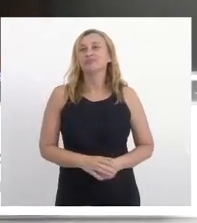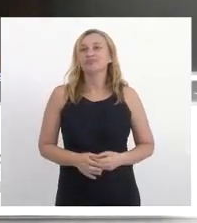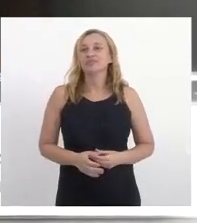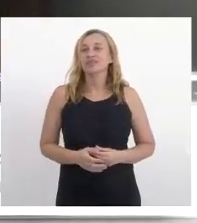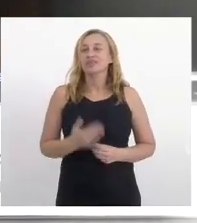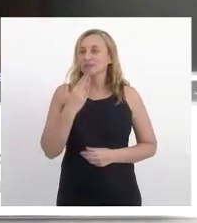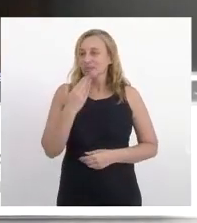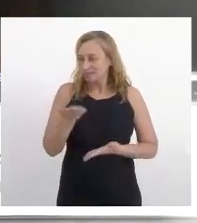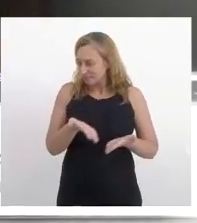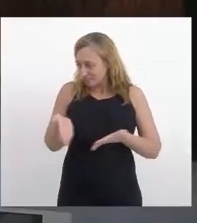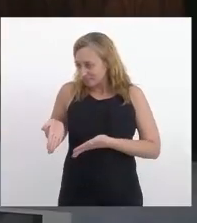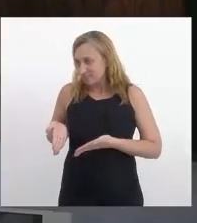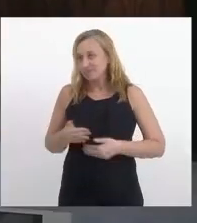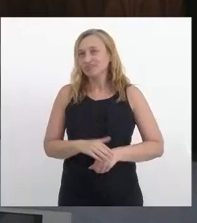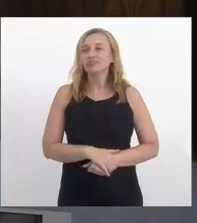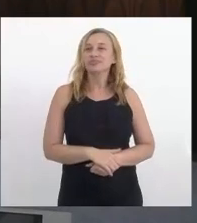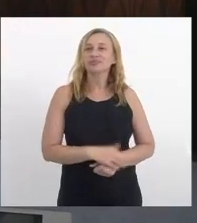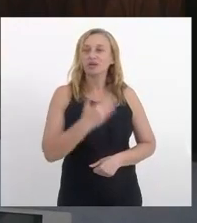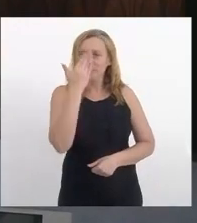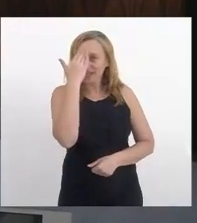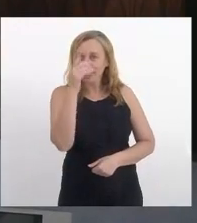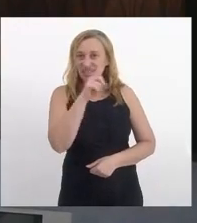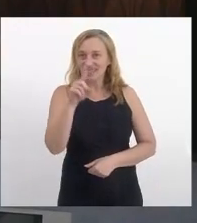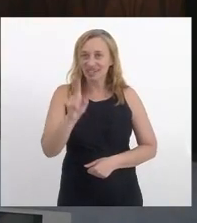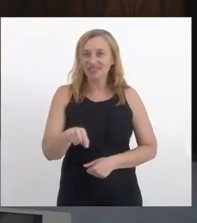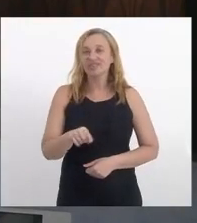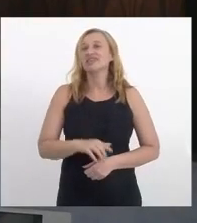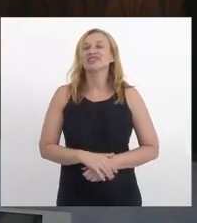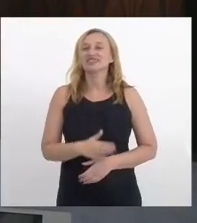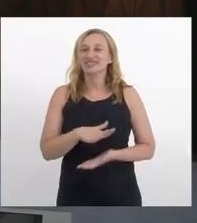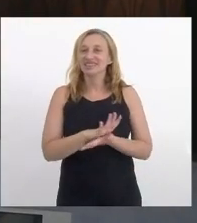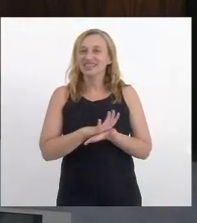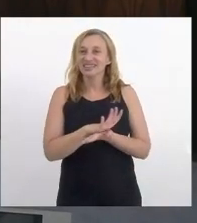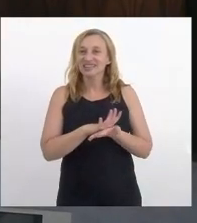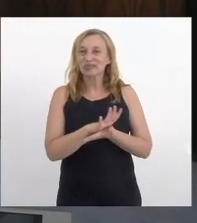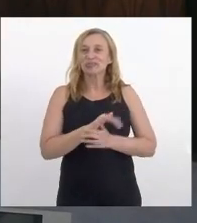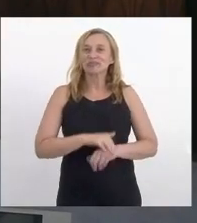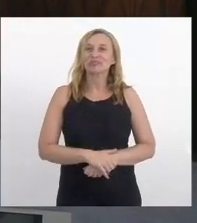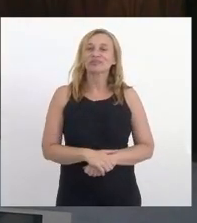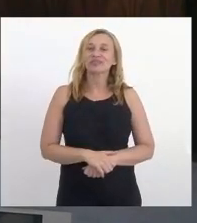Por favor, Márcio. Obrigado, Zé. Nada.